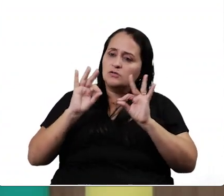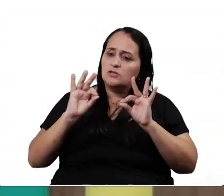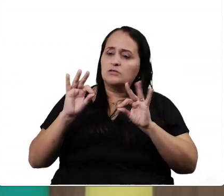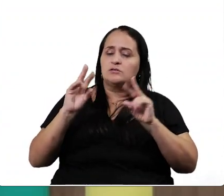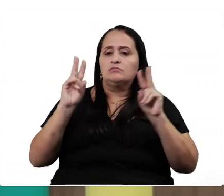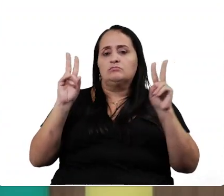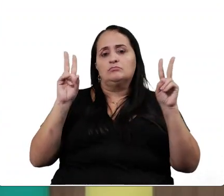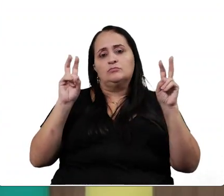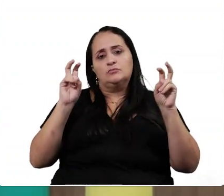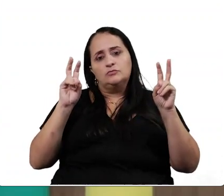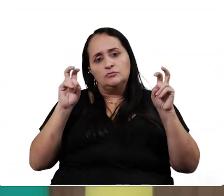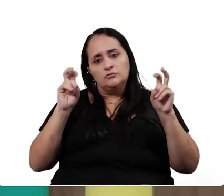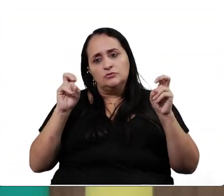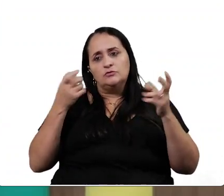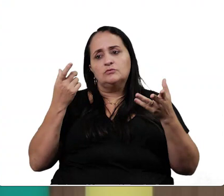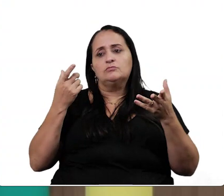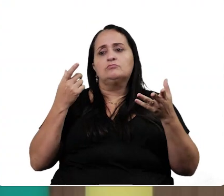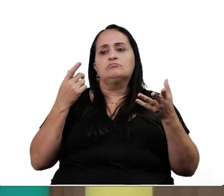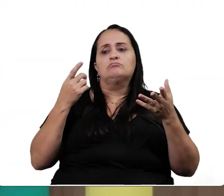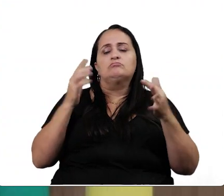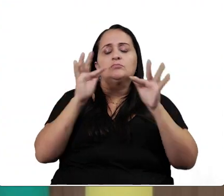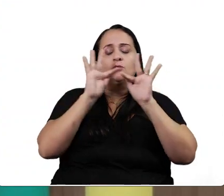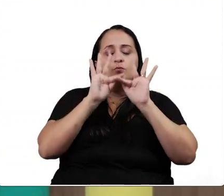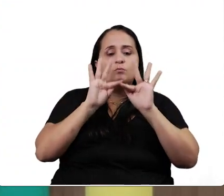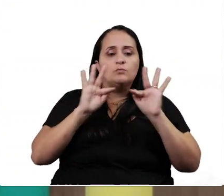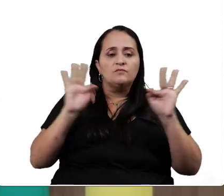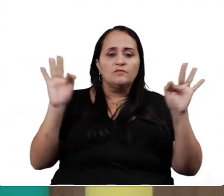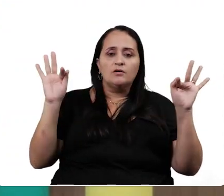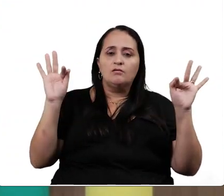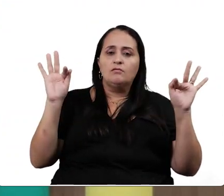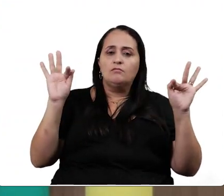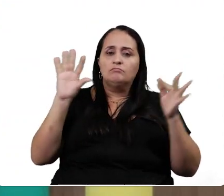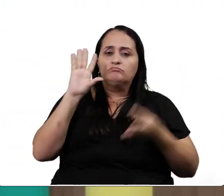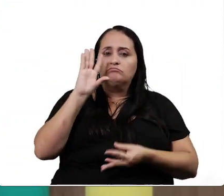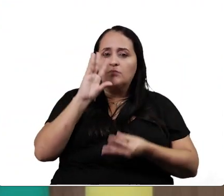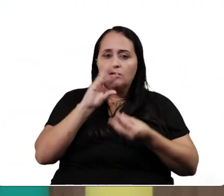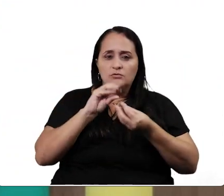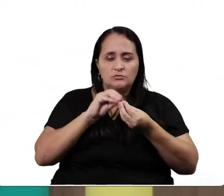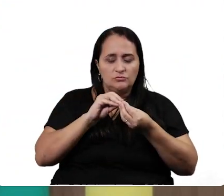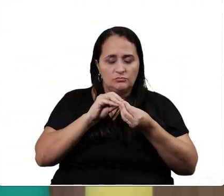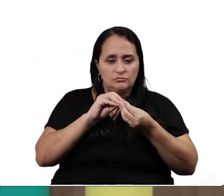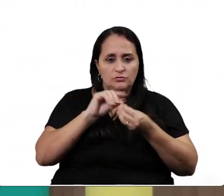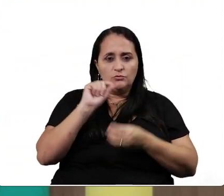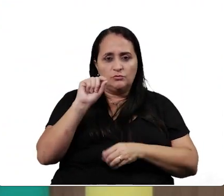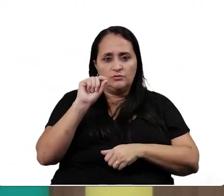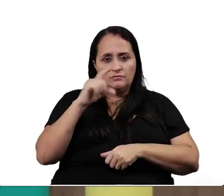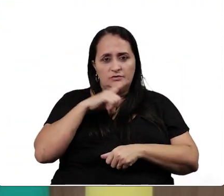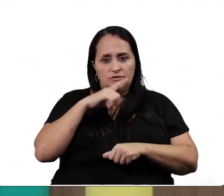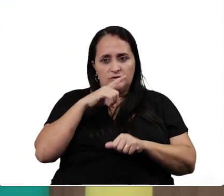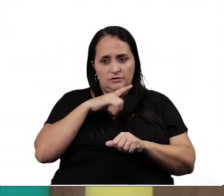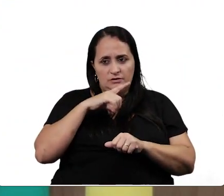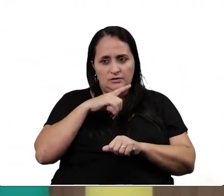com título, com a Lídia aqui, dando um resuminho do que você vai encontrar, nós